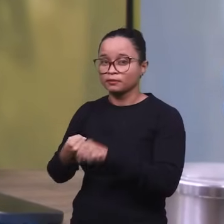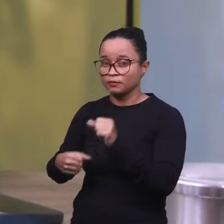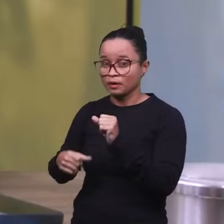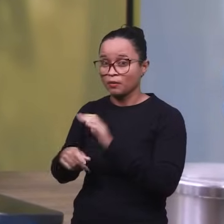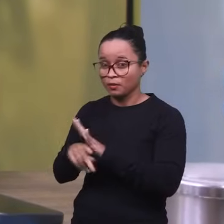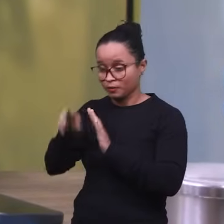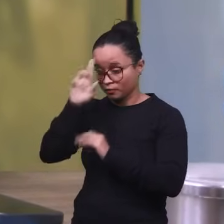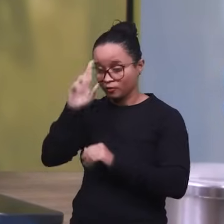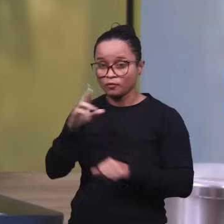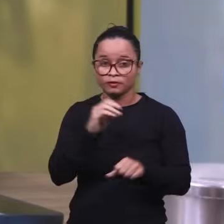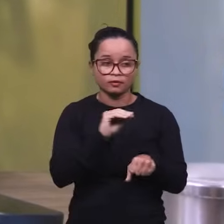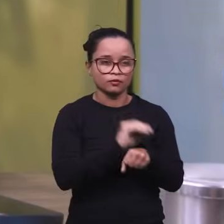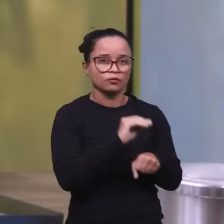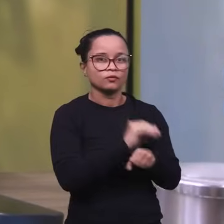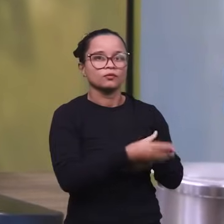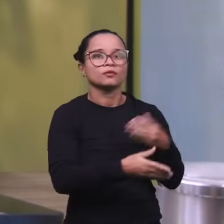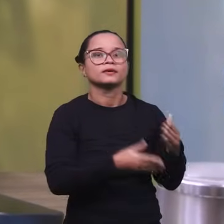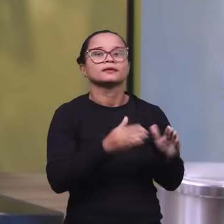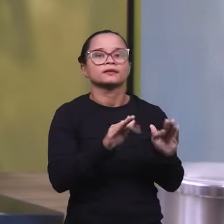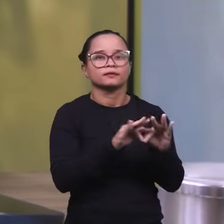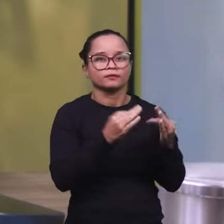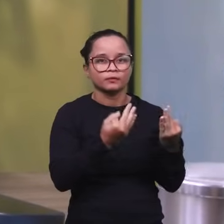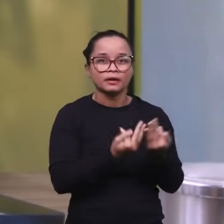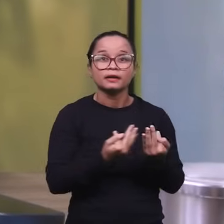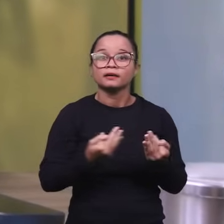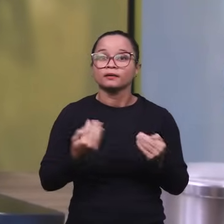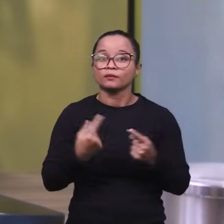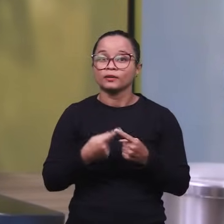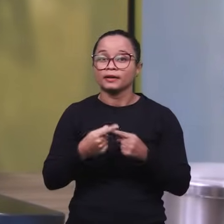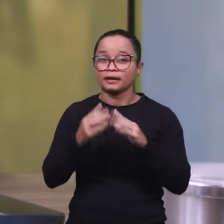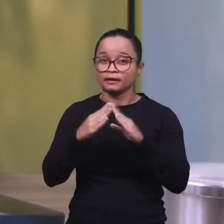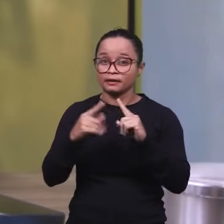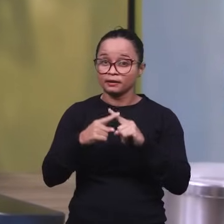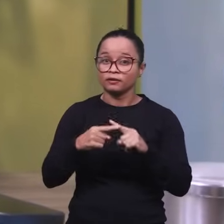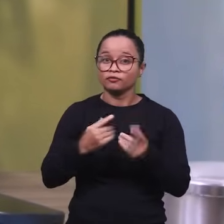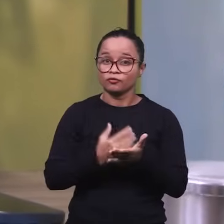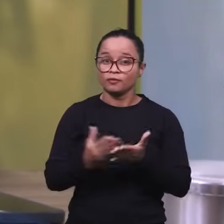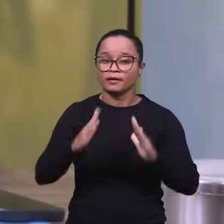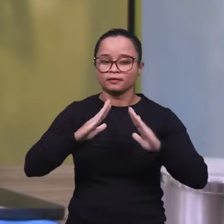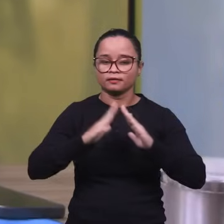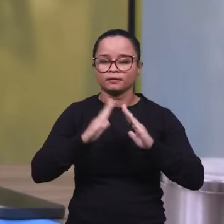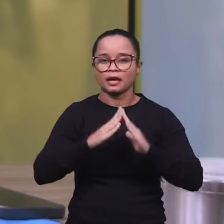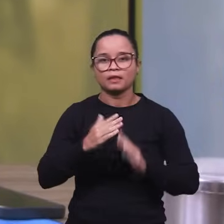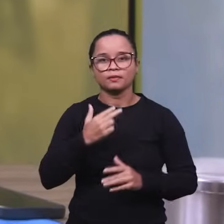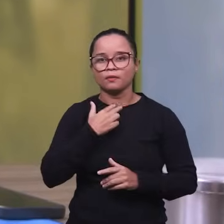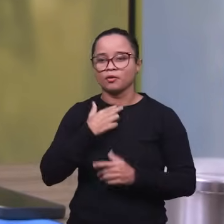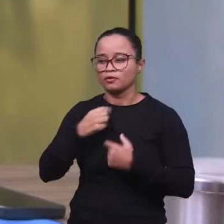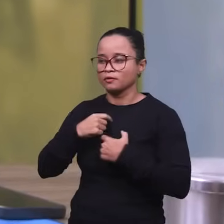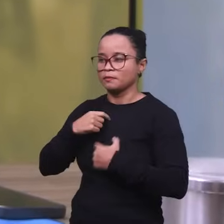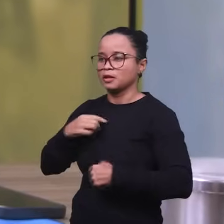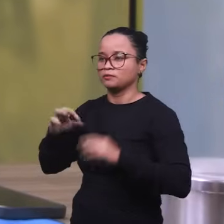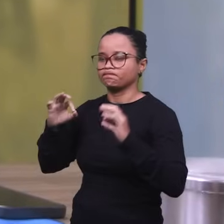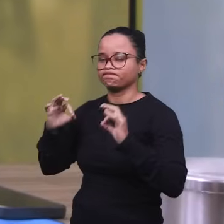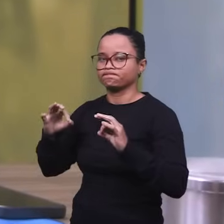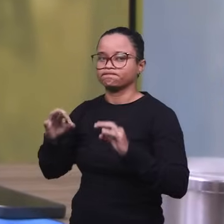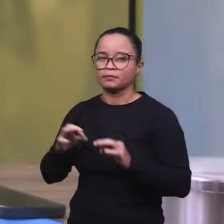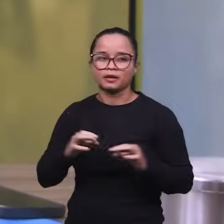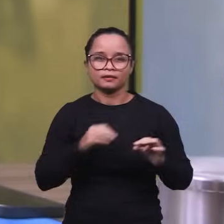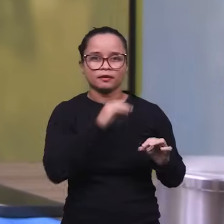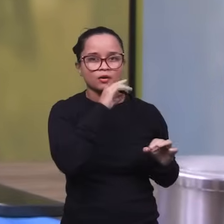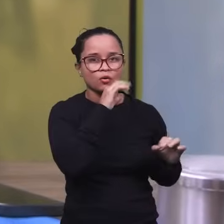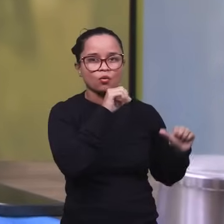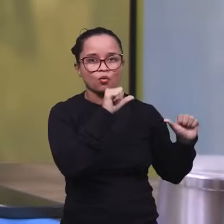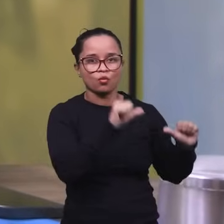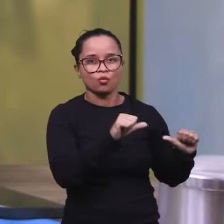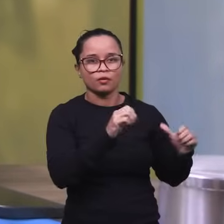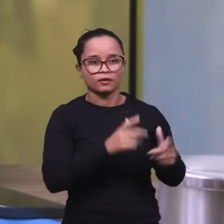cuidar da família. Que a igreja começa em casa. Não é isso? A igreja começa dentro de casa. Eu não posso ser um excelente obreiro e ser